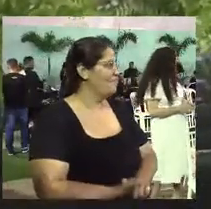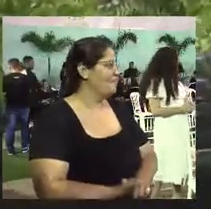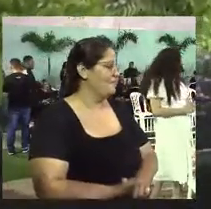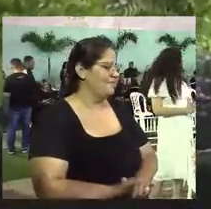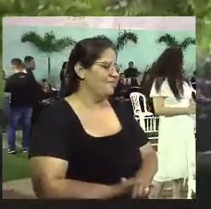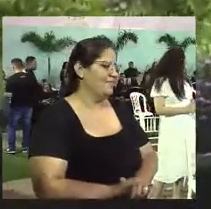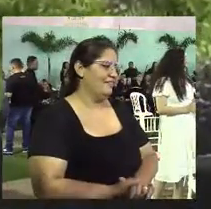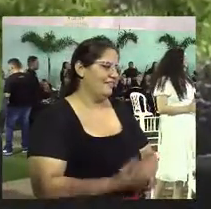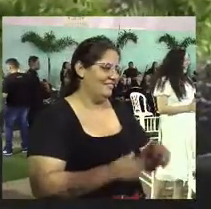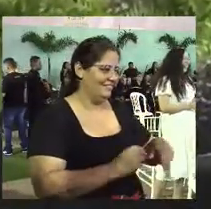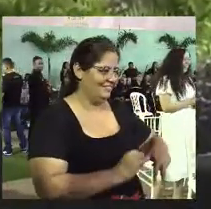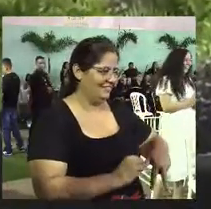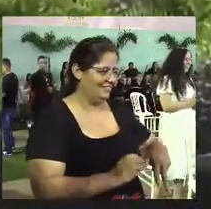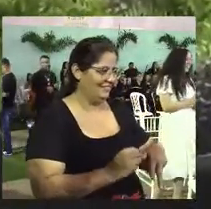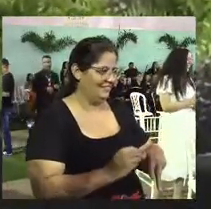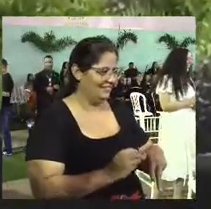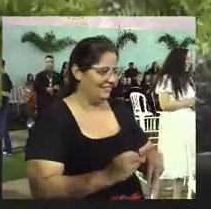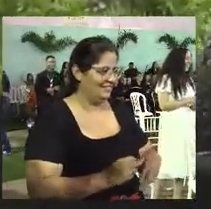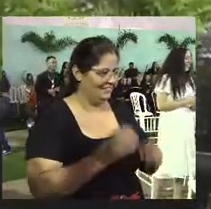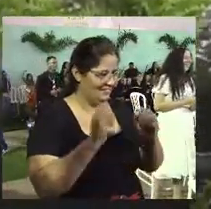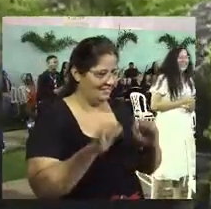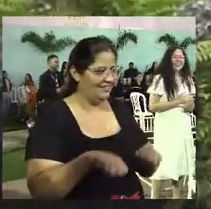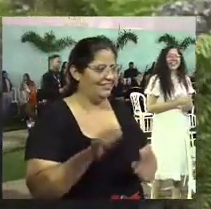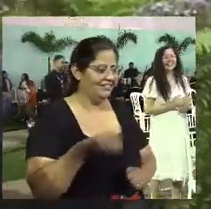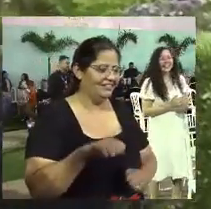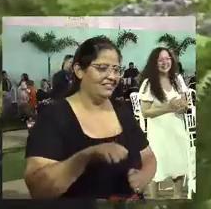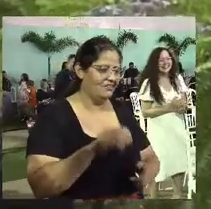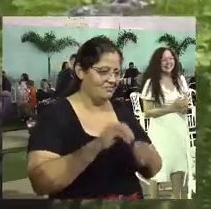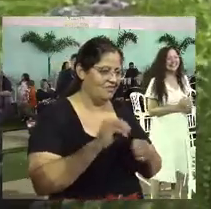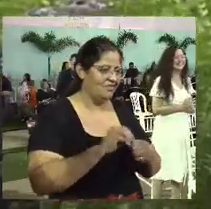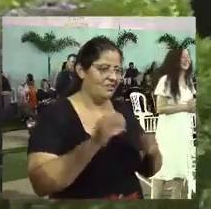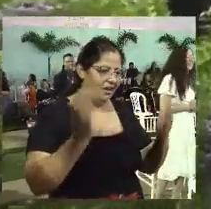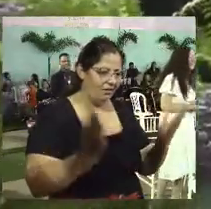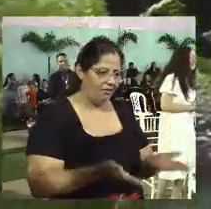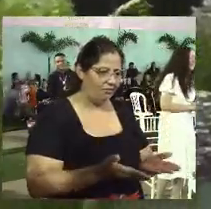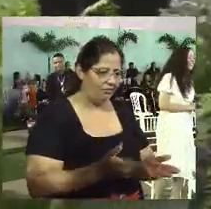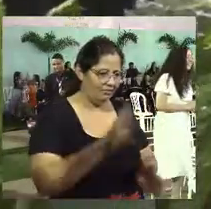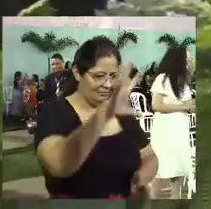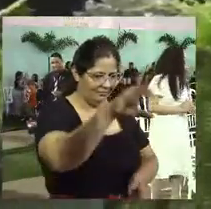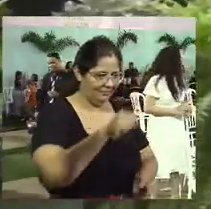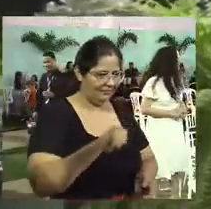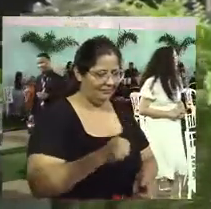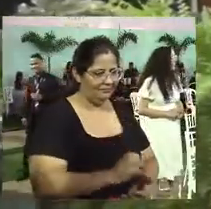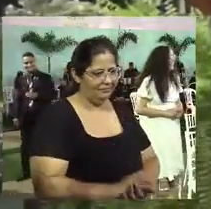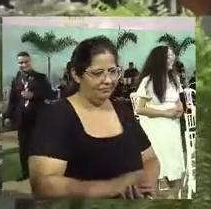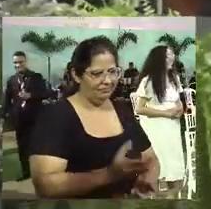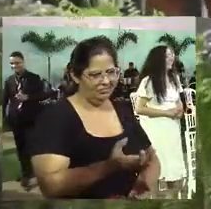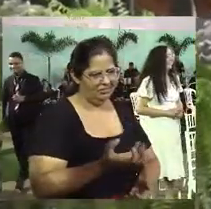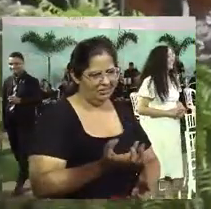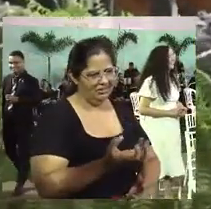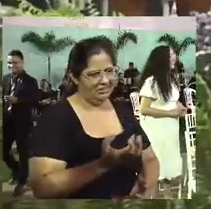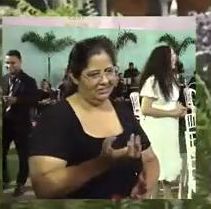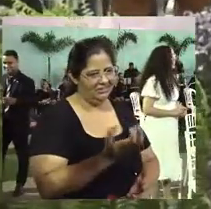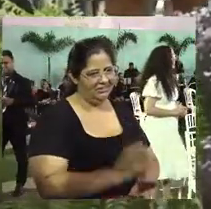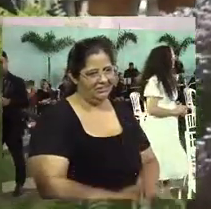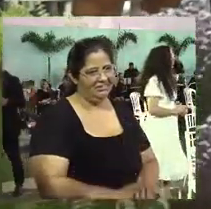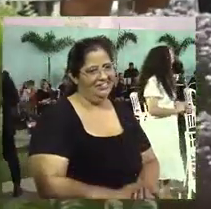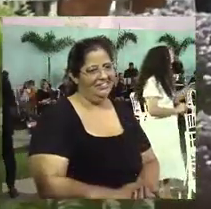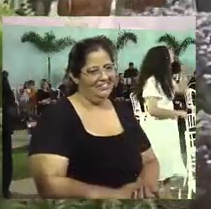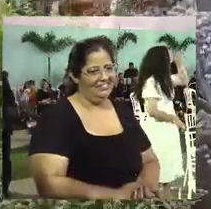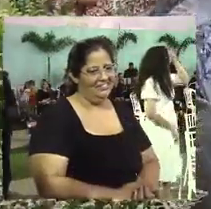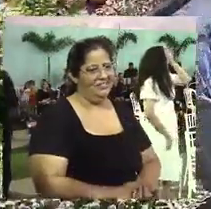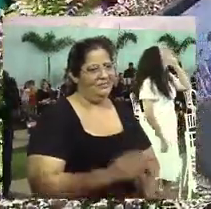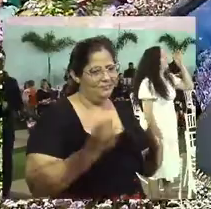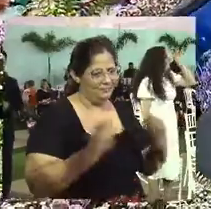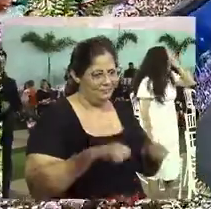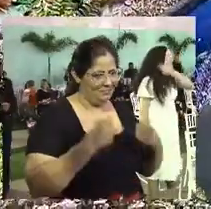e assim que se brigar e assim que você vai fazer agora aí eu não quero ir não tem querer irmão não tem